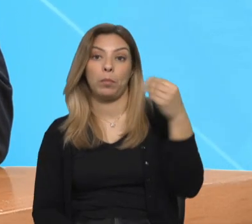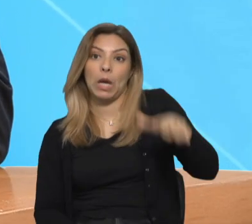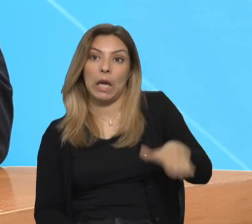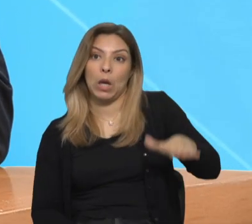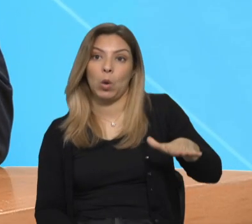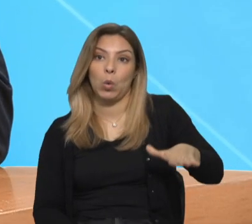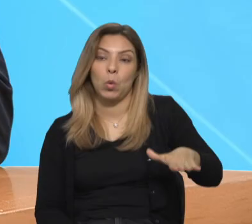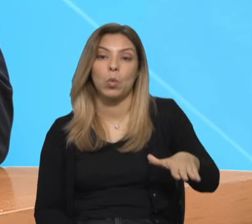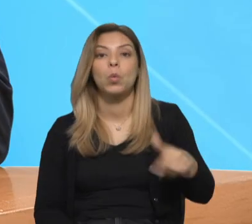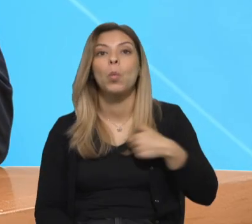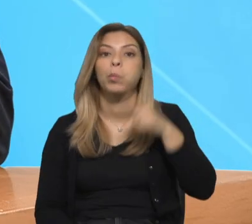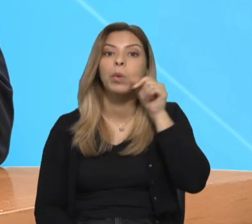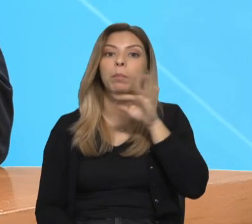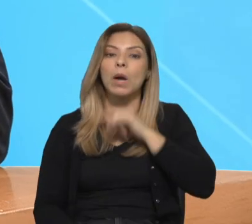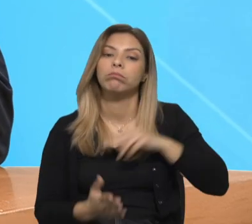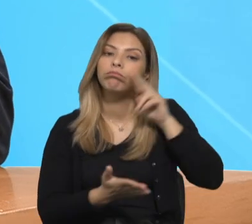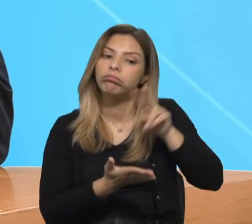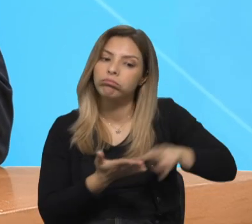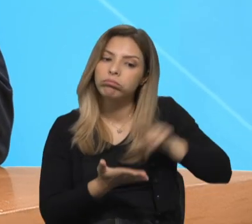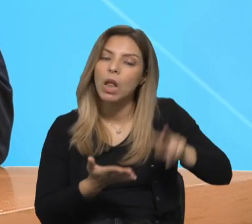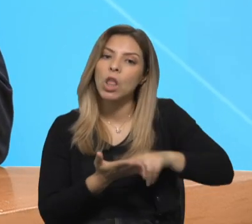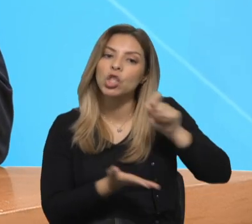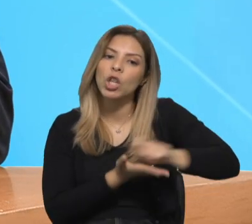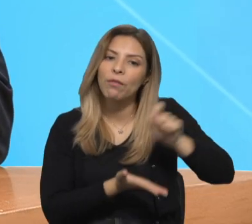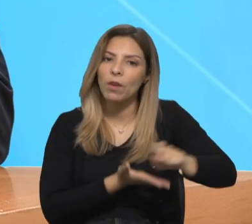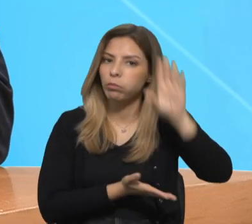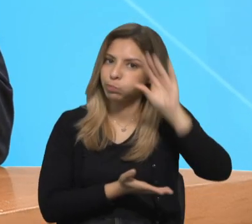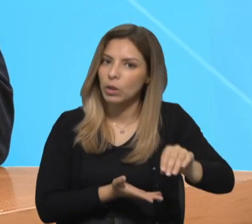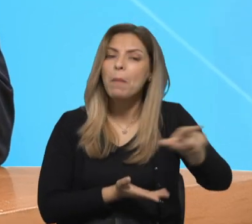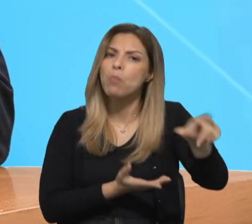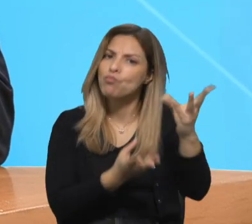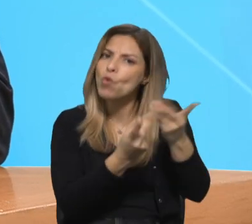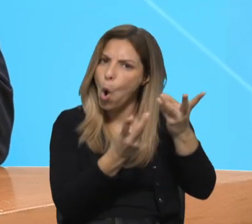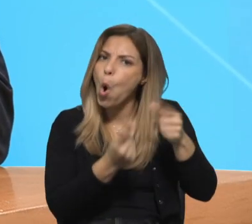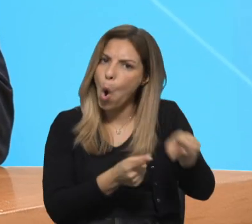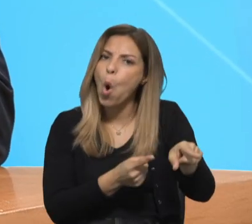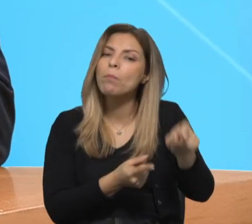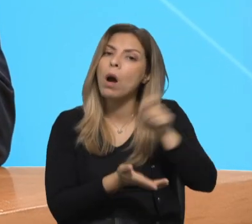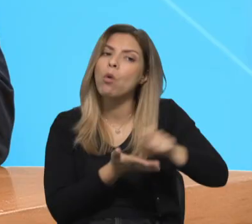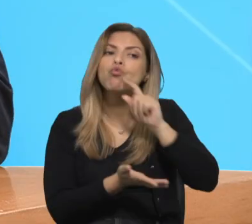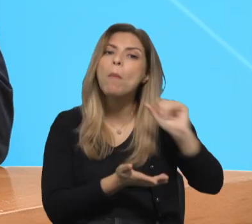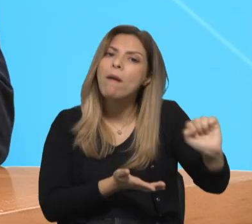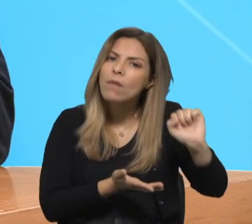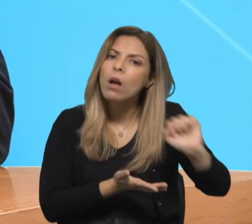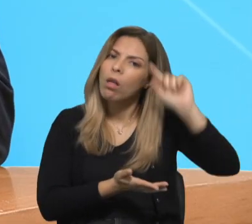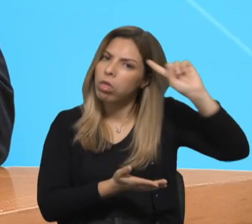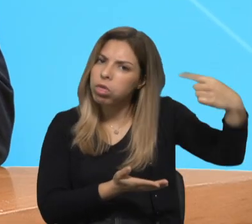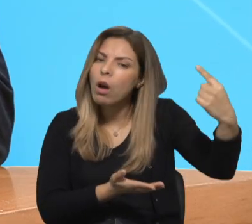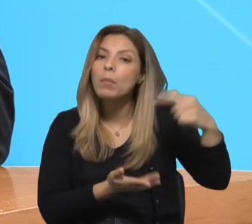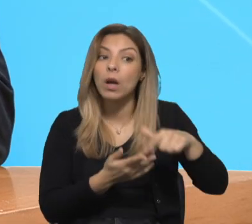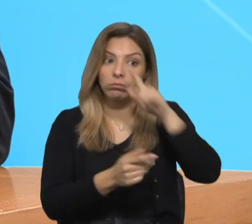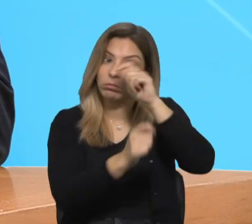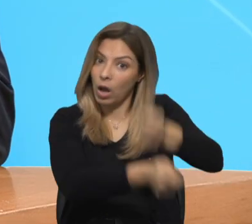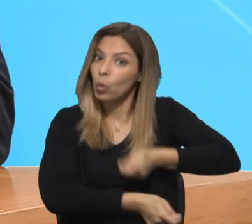não sabia ler nem escrever. Sabia fazer contas e assinar o nome dele. E era um agricultor.